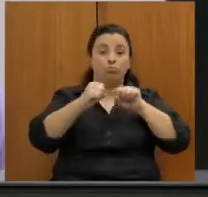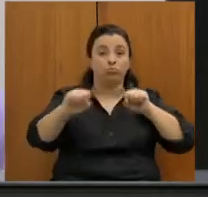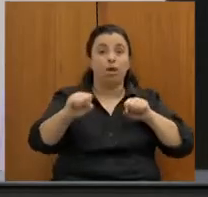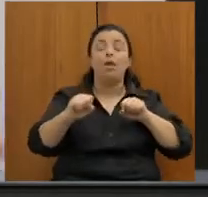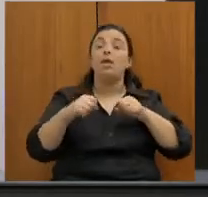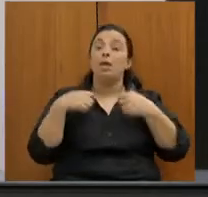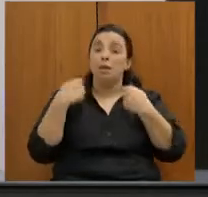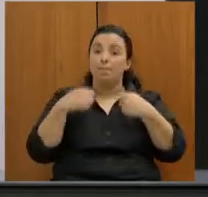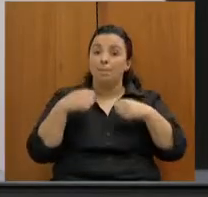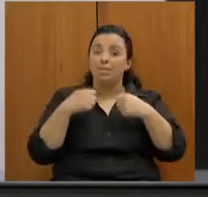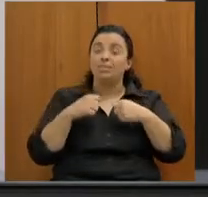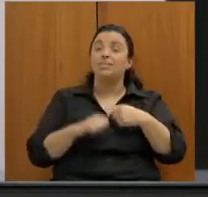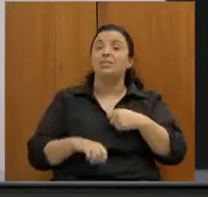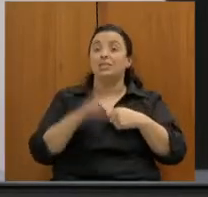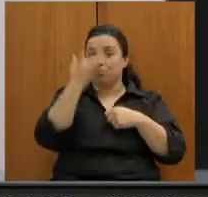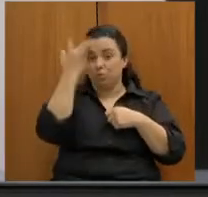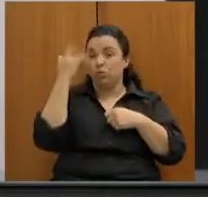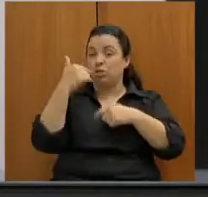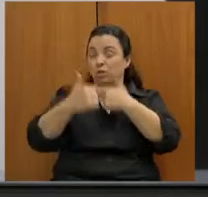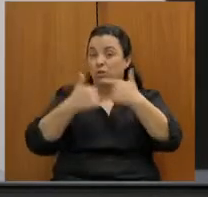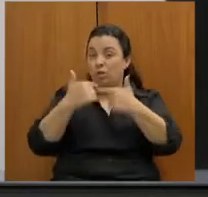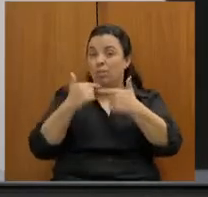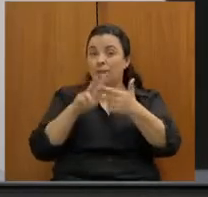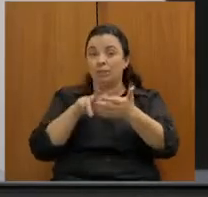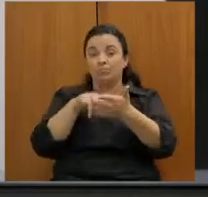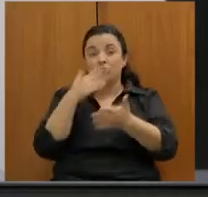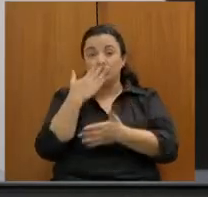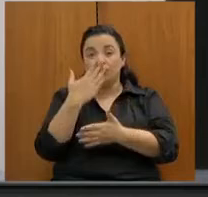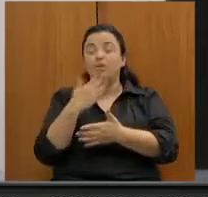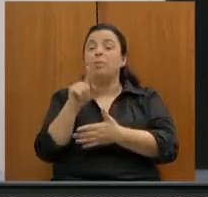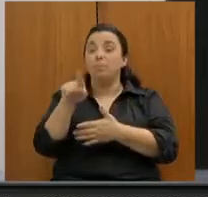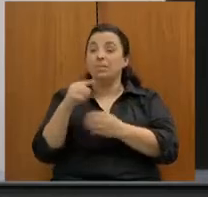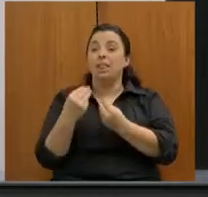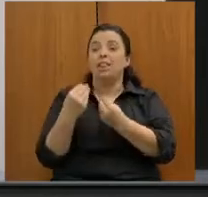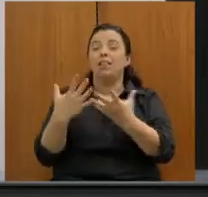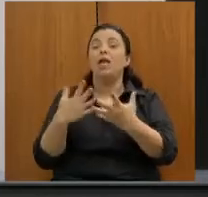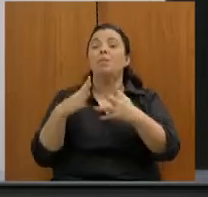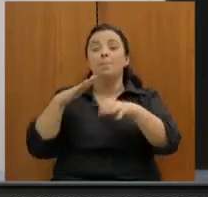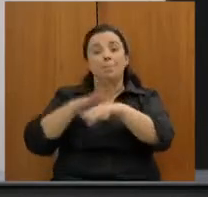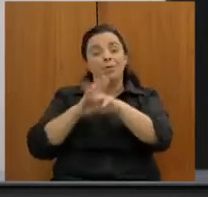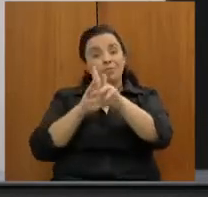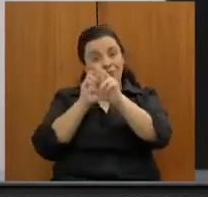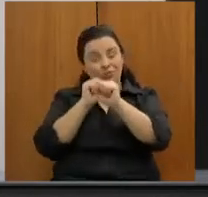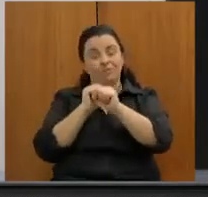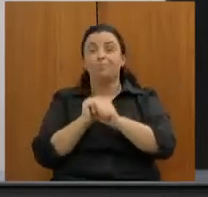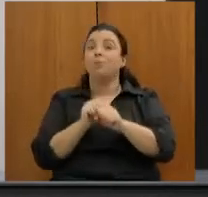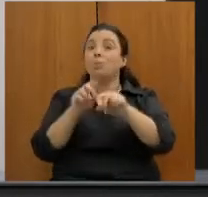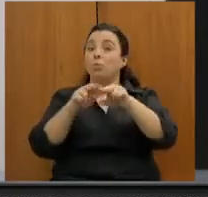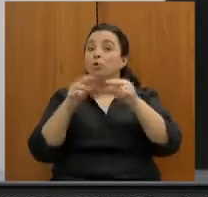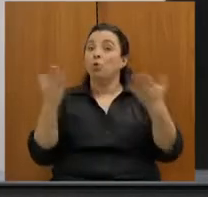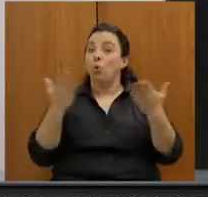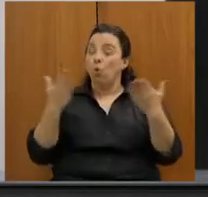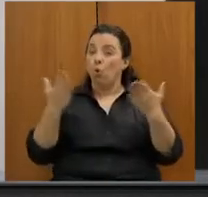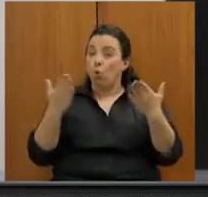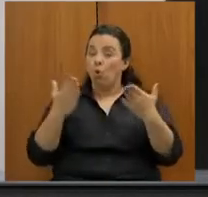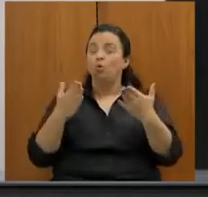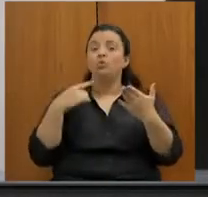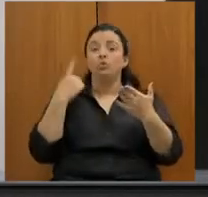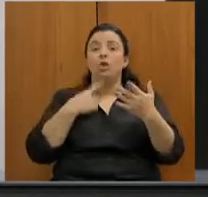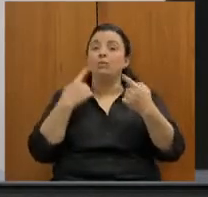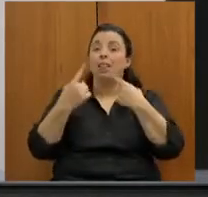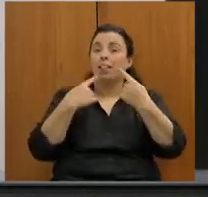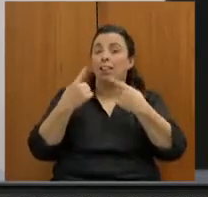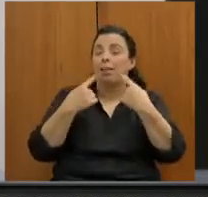está na ponta e é por isso que hoje ao longo do nosso debate nós vamos ouvir as